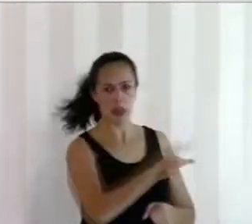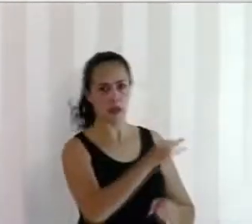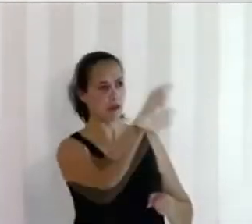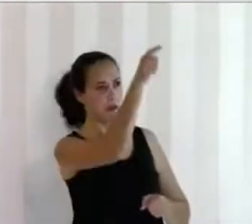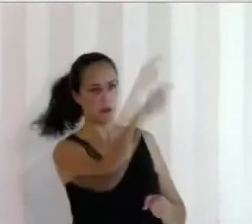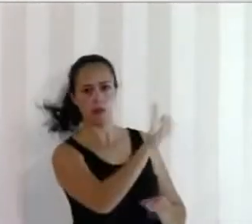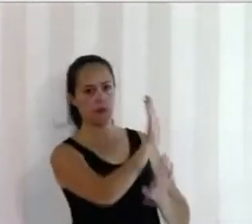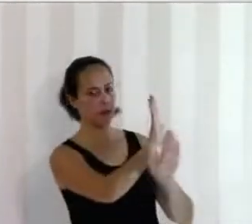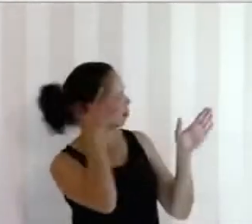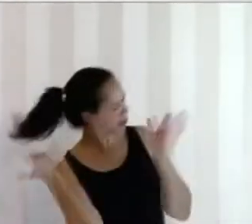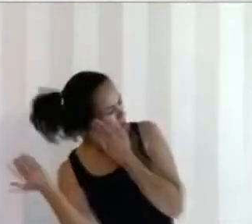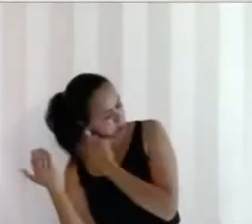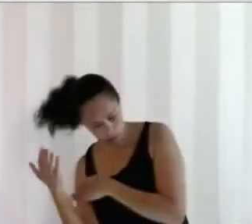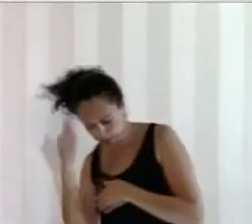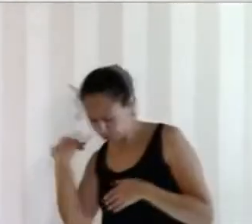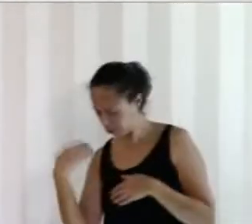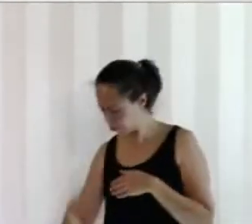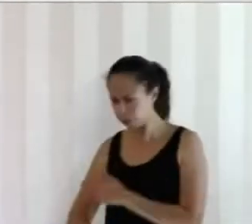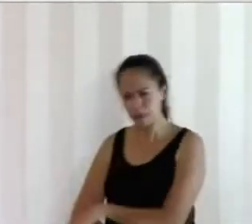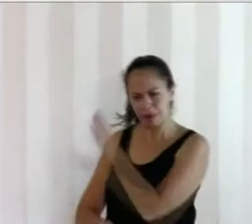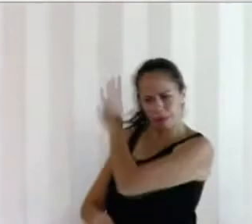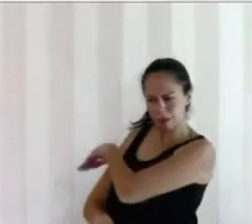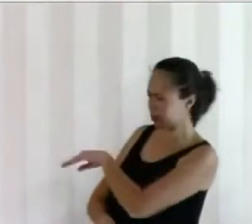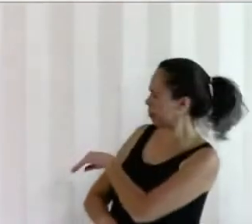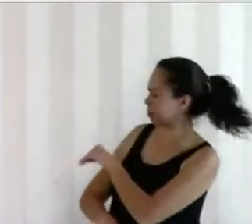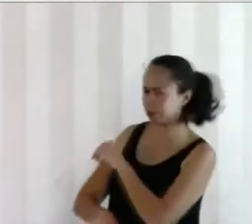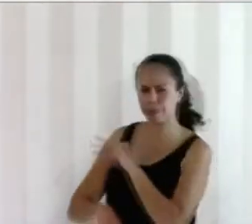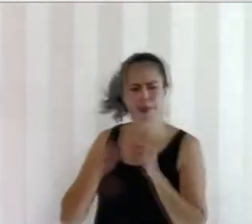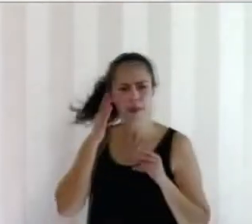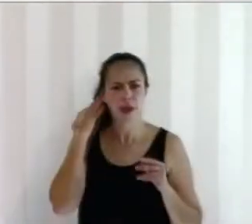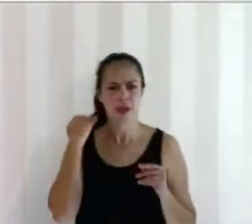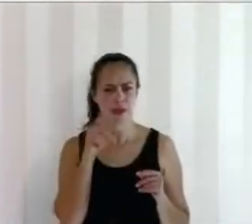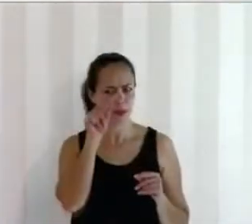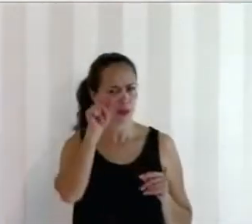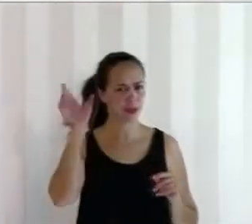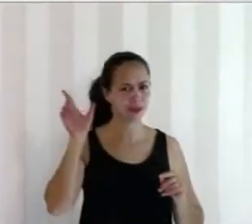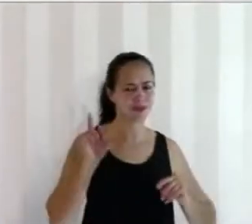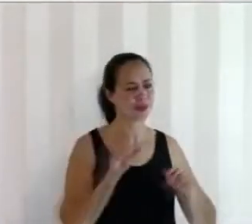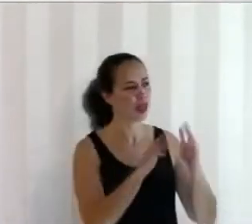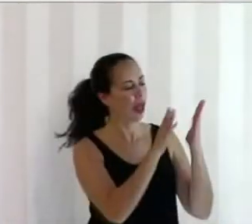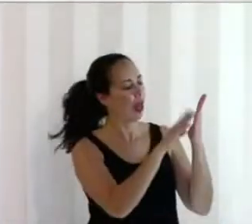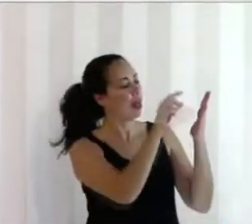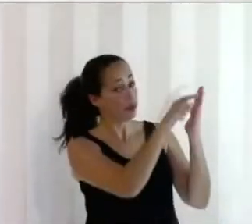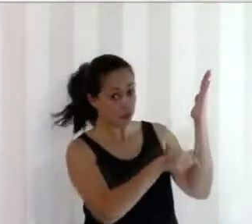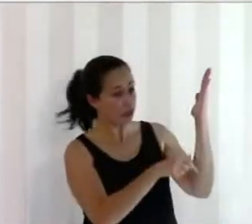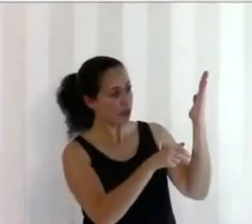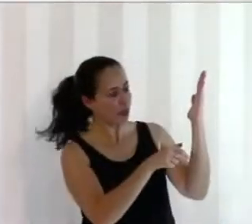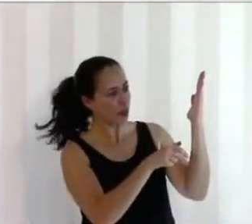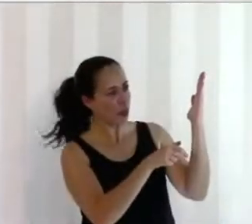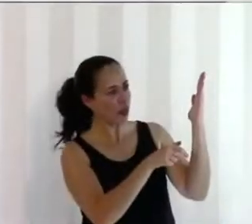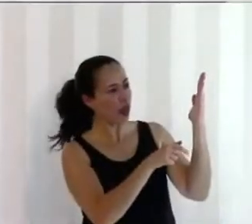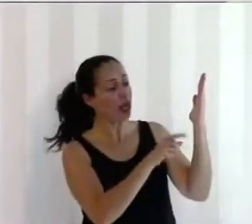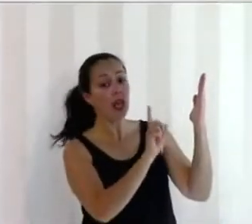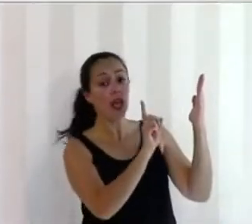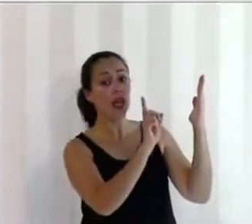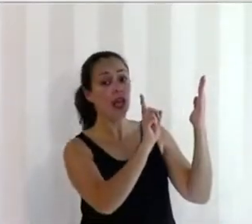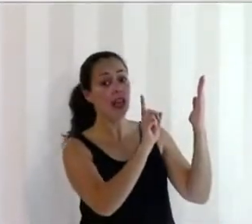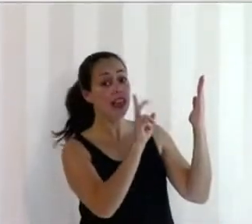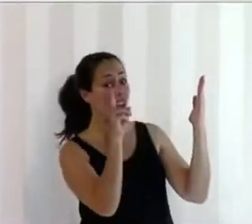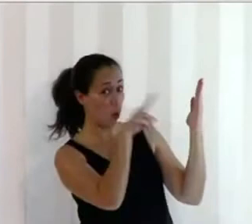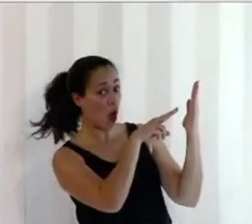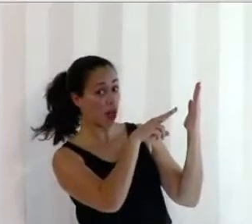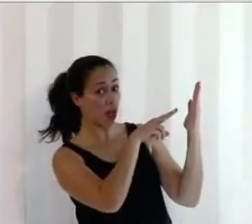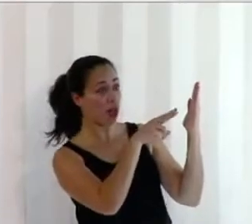lei, olha, será o mínimo no reino dos céus. Aquele que observar será grande no reino dos céus. E